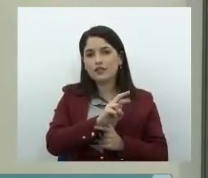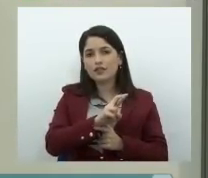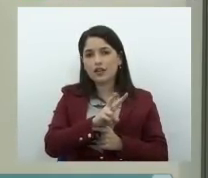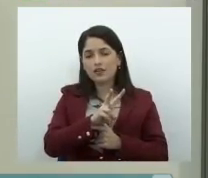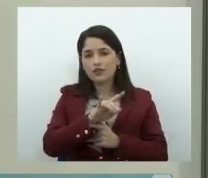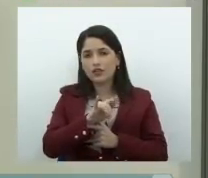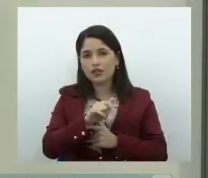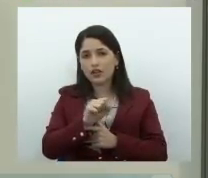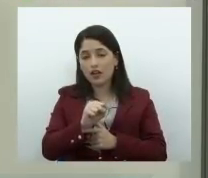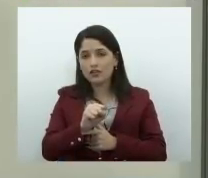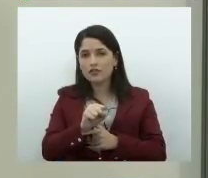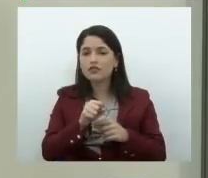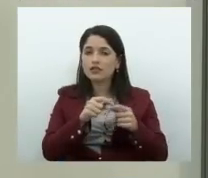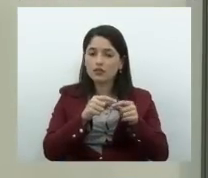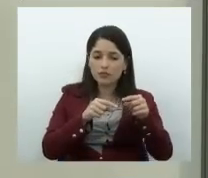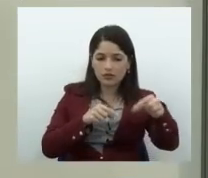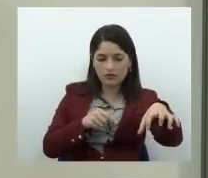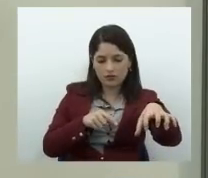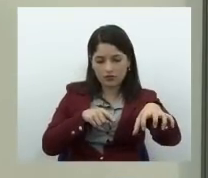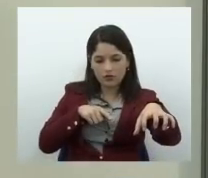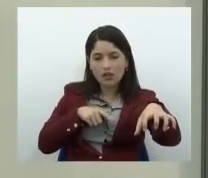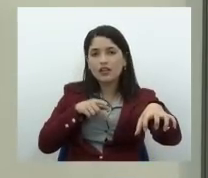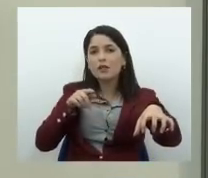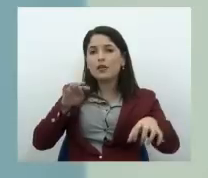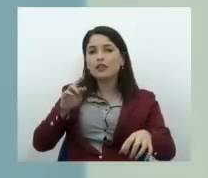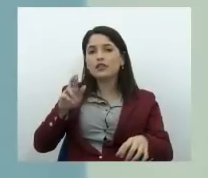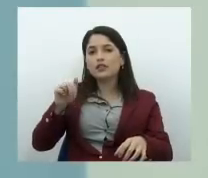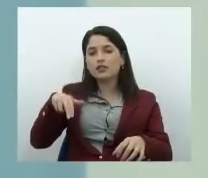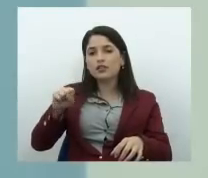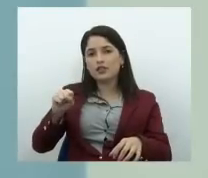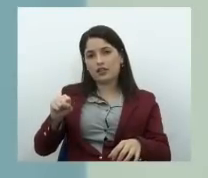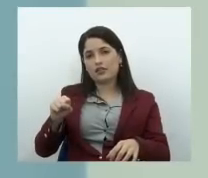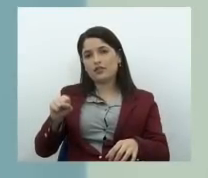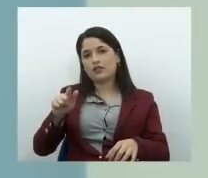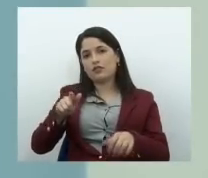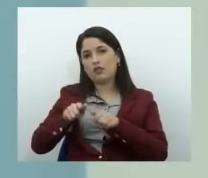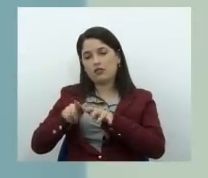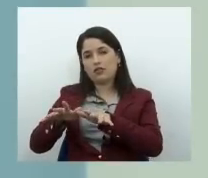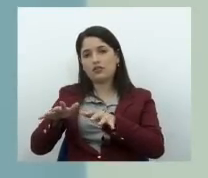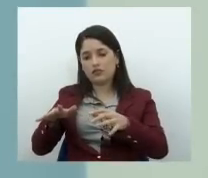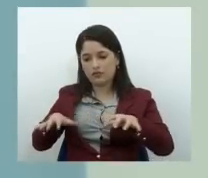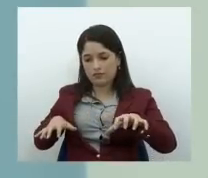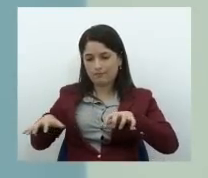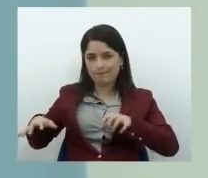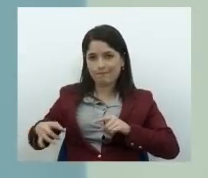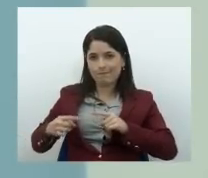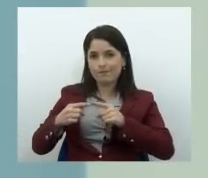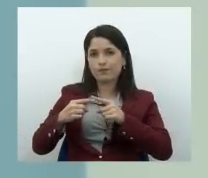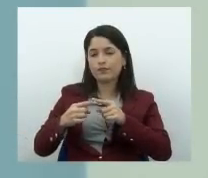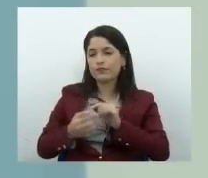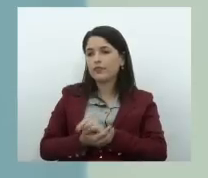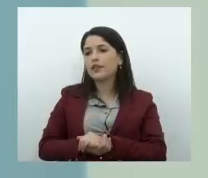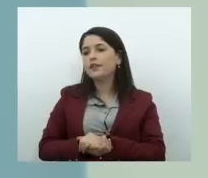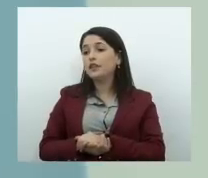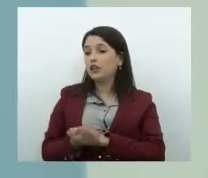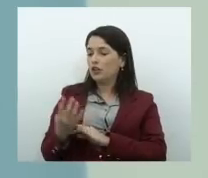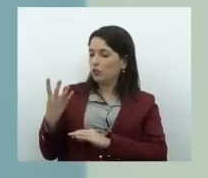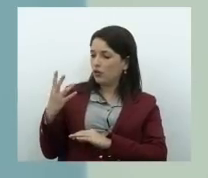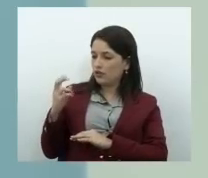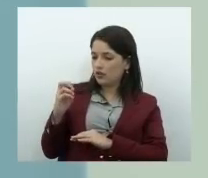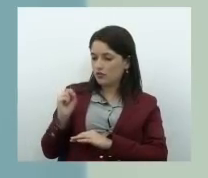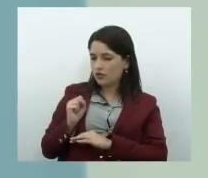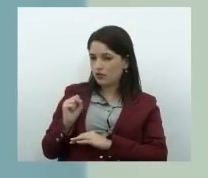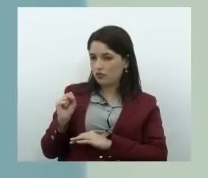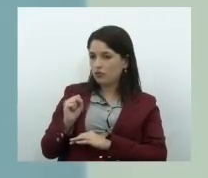a Transguarulhense, a ligação da Paulo Fassini Salgado Filho com a Fernão Dias. Muito obrigado, candidato. Candidato Neftalis, 45 segundos para a